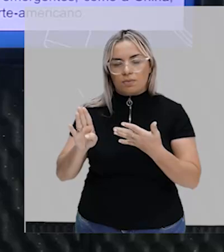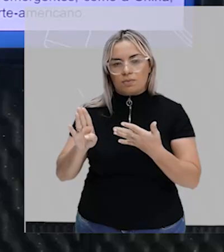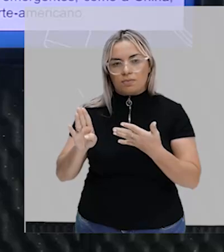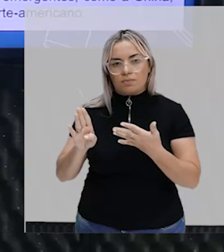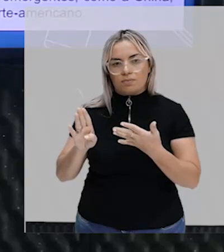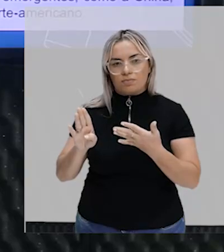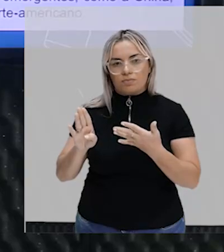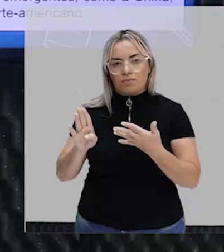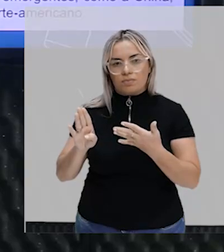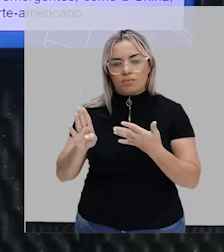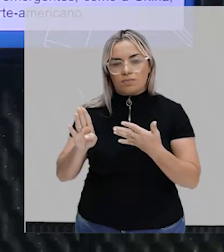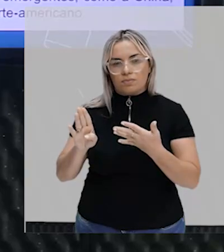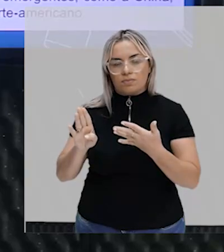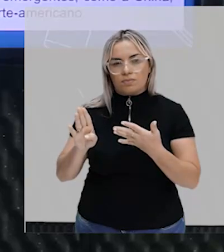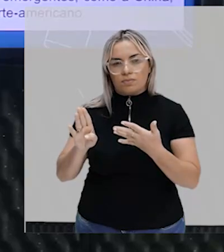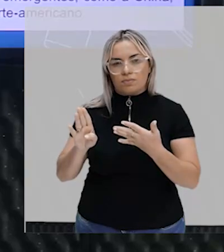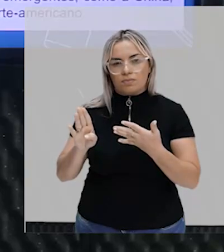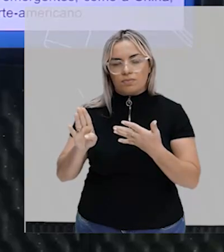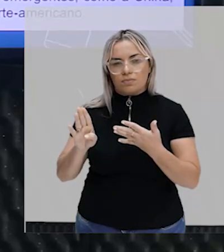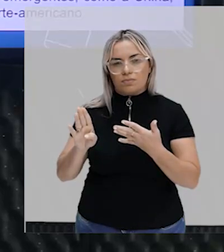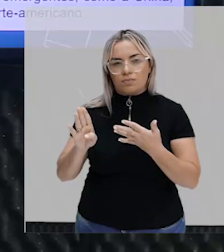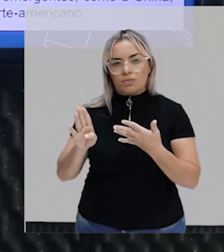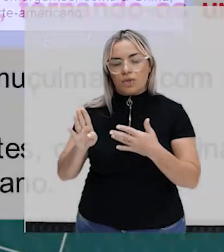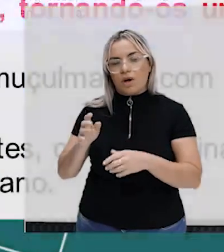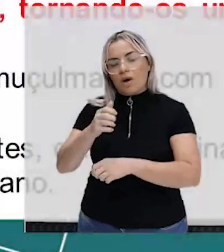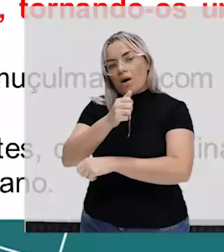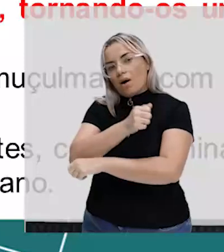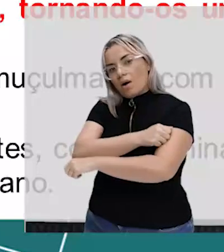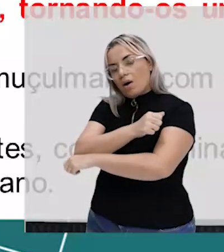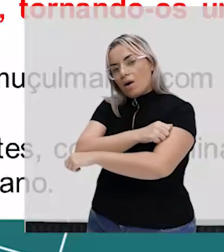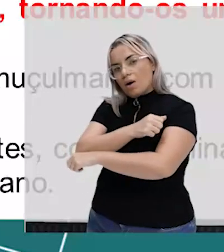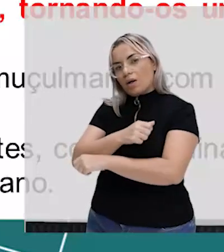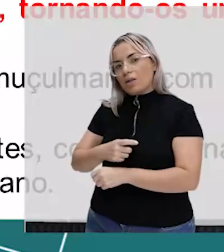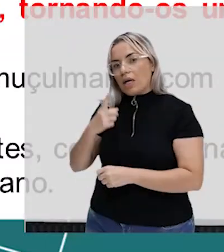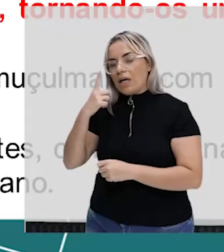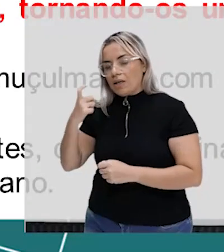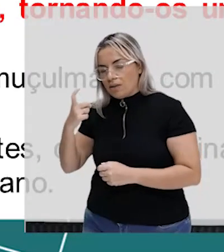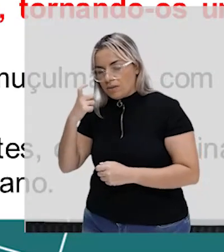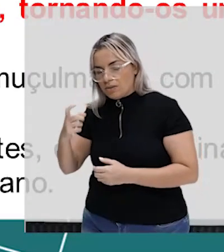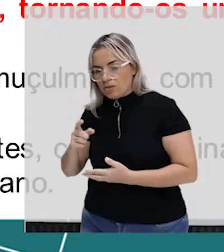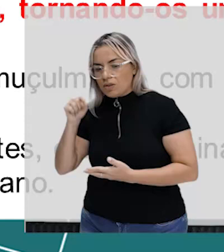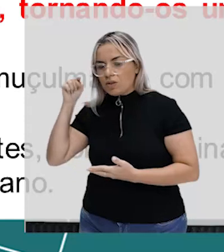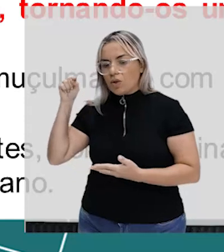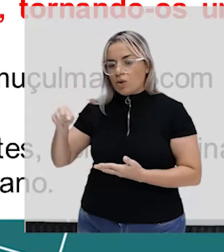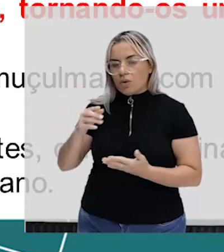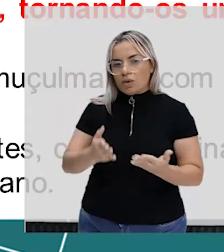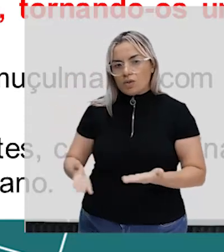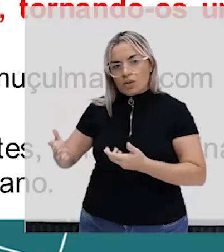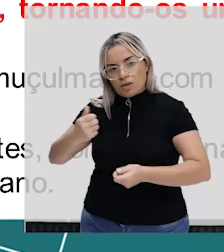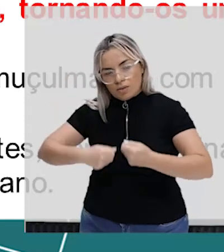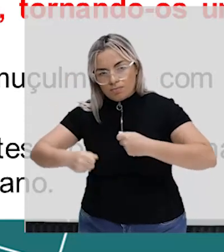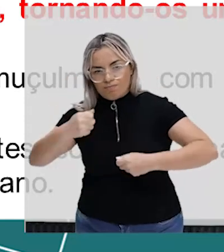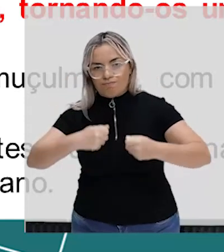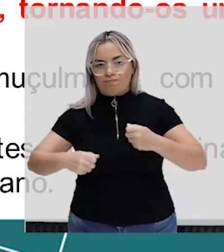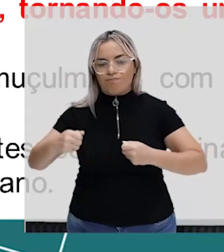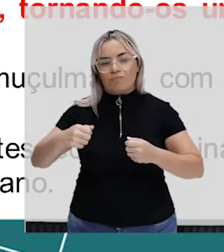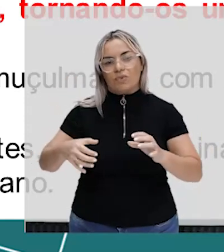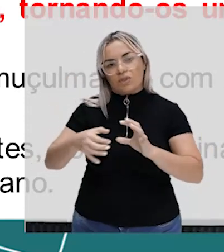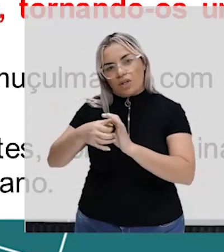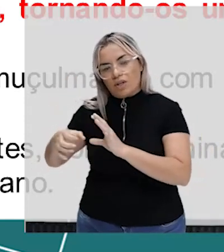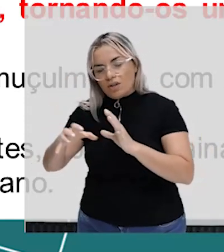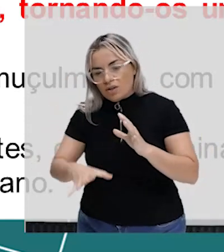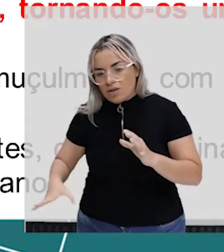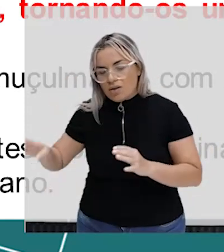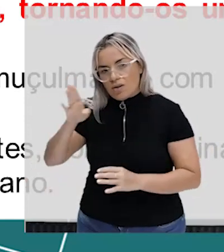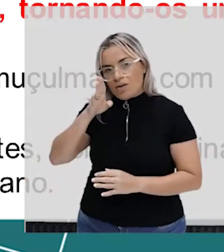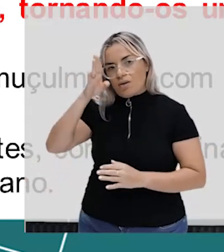altamente competitivo no mundo. Galera, do ponto de vista econômico, isso está correto. Não é à toa que a União Europeia hoje é considerado o principal